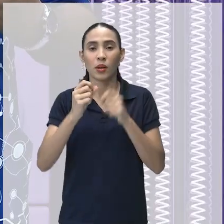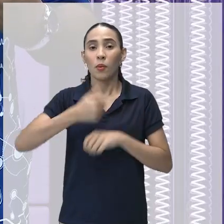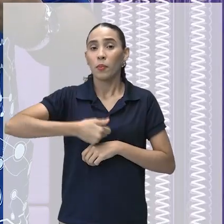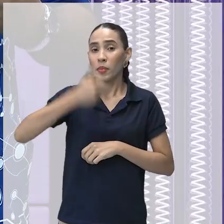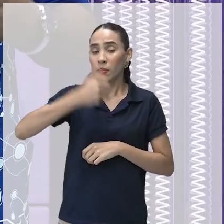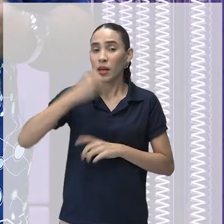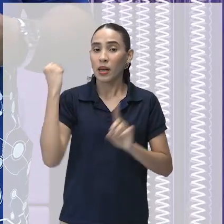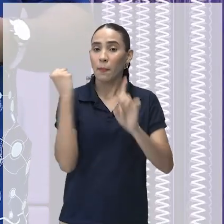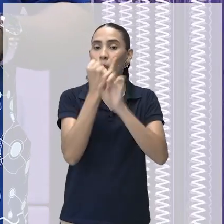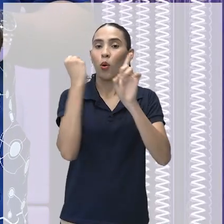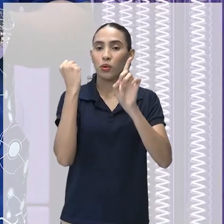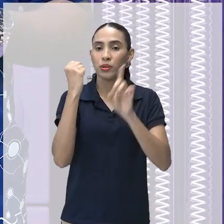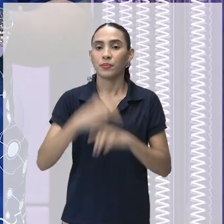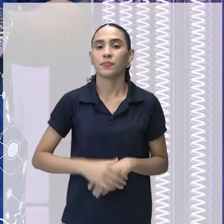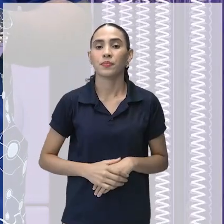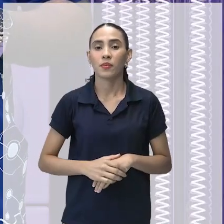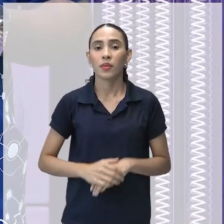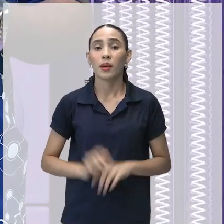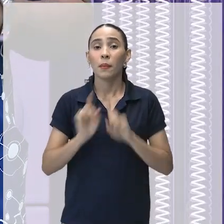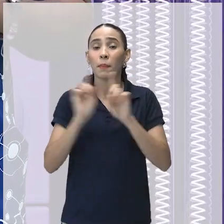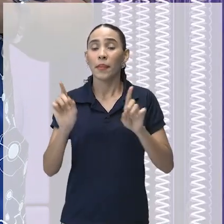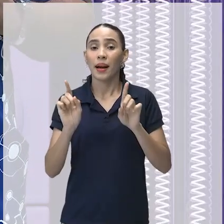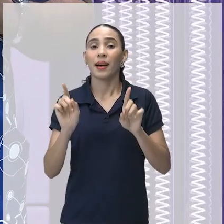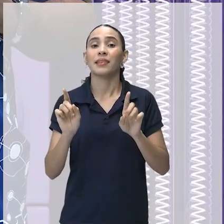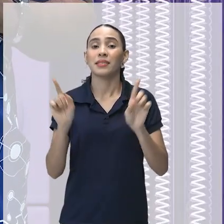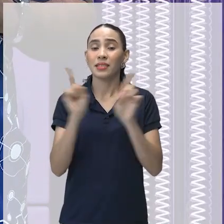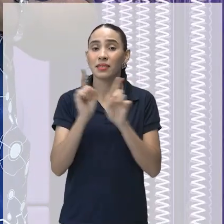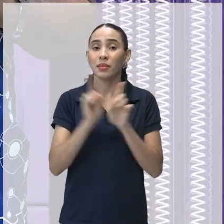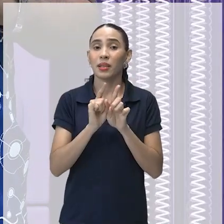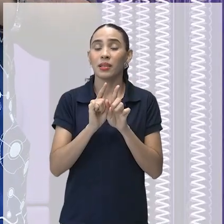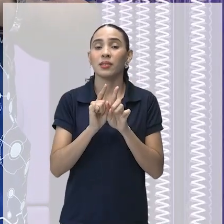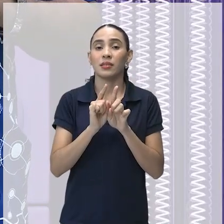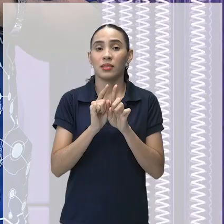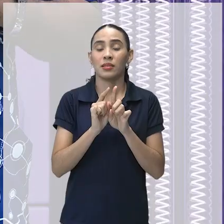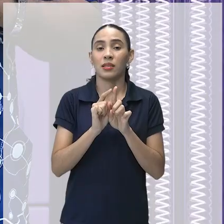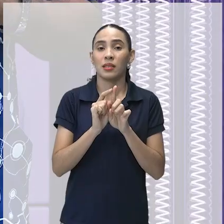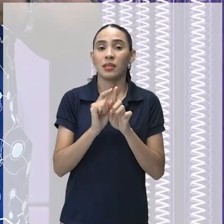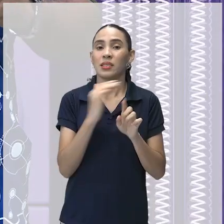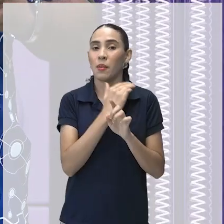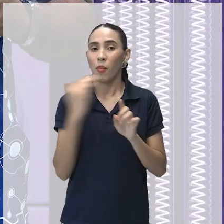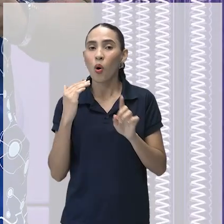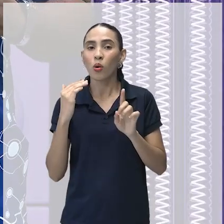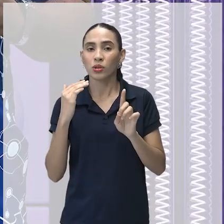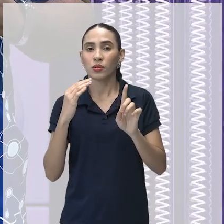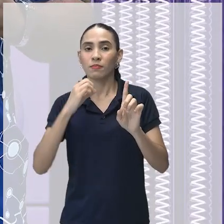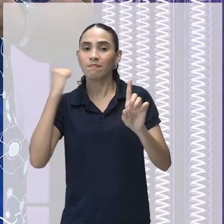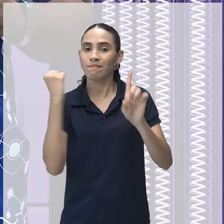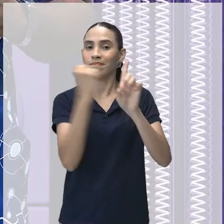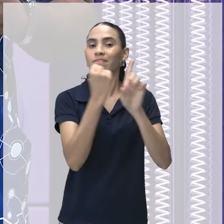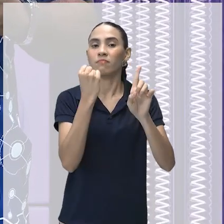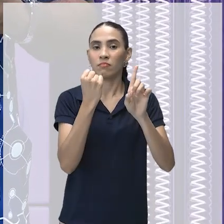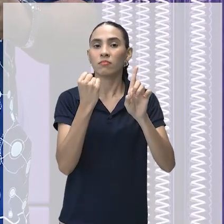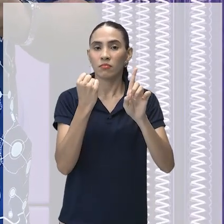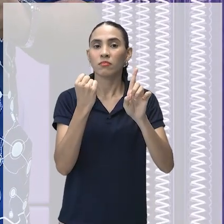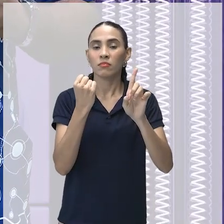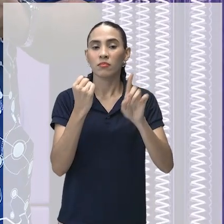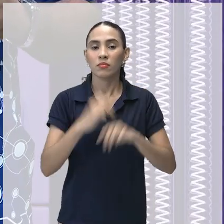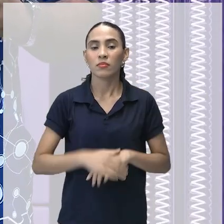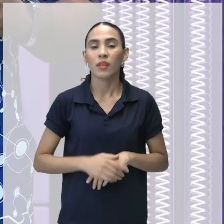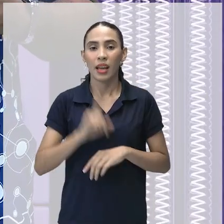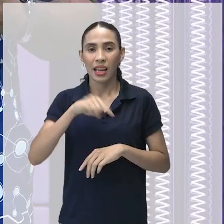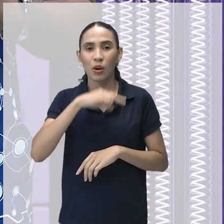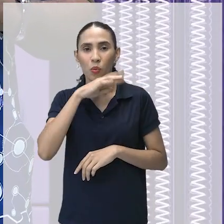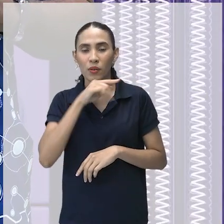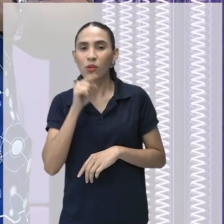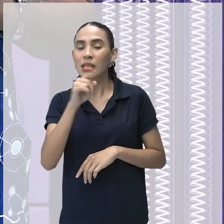primeiro homicídio. E o que ainda, se o homicídio, se tirar a vida do teu semelhante, é